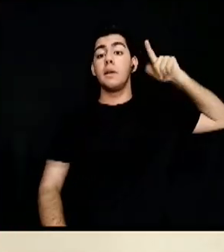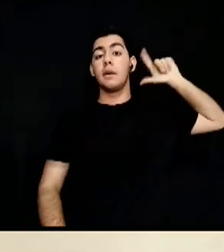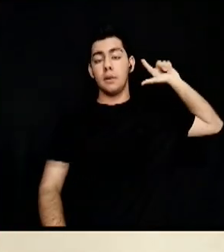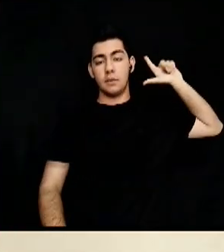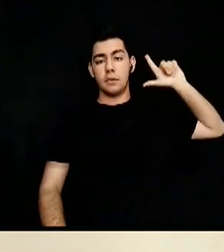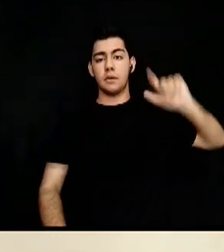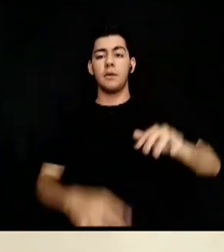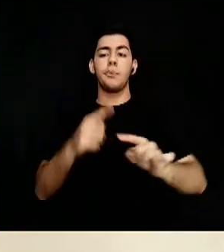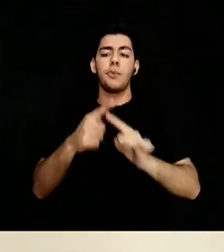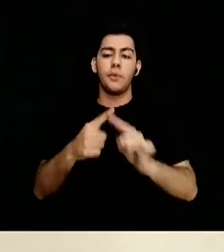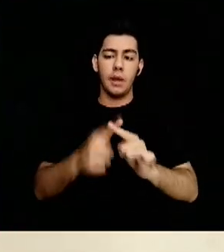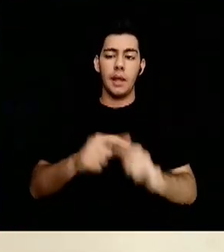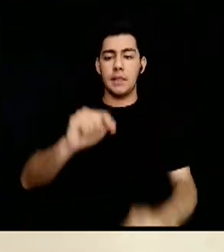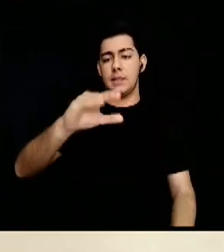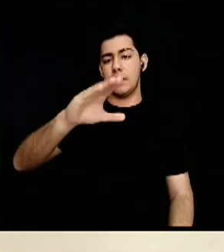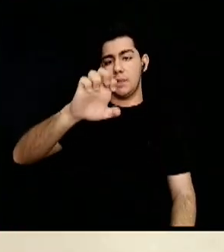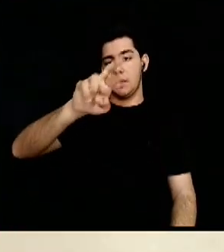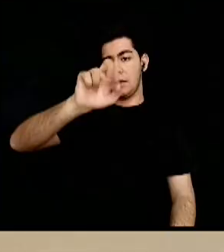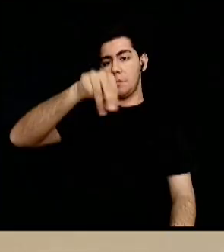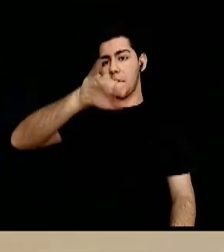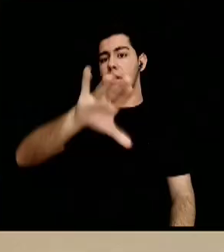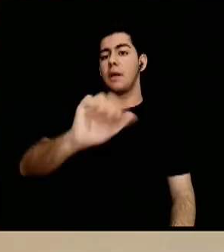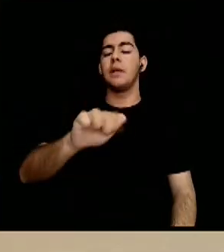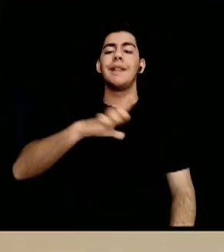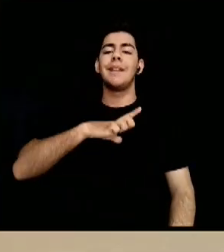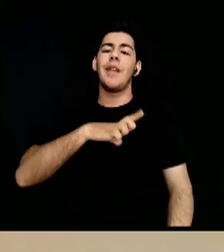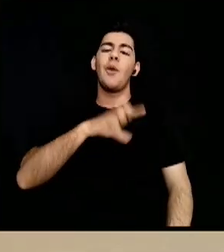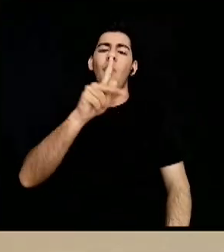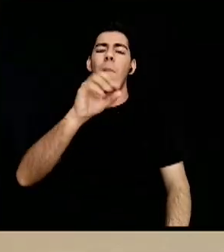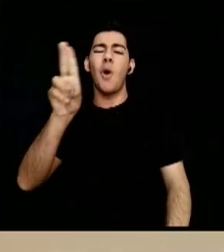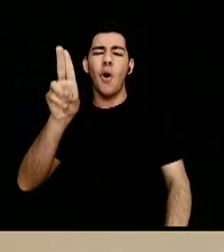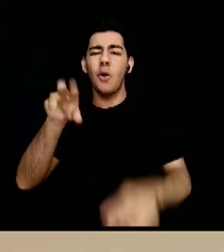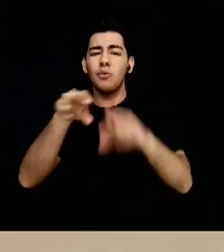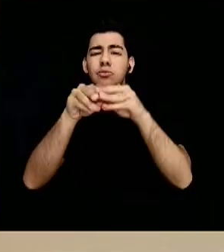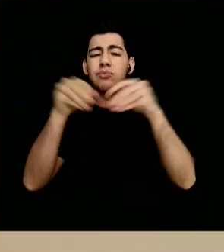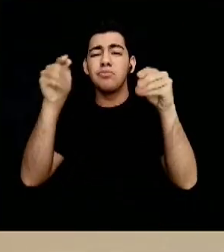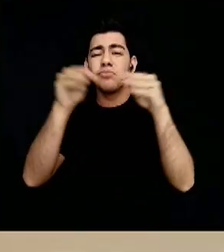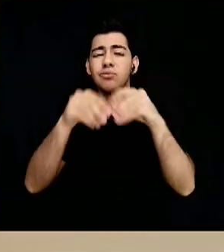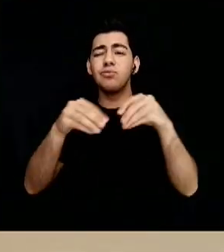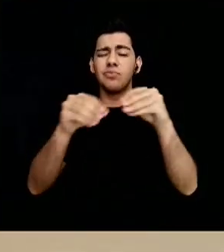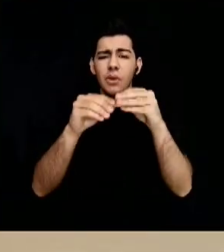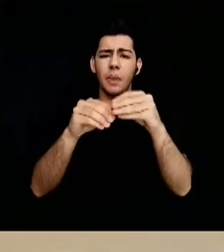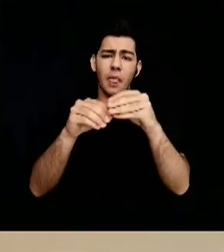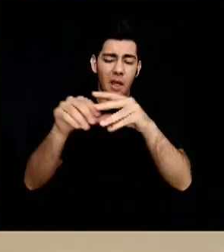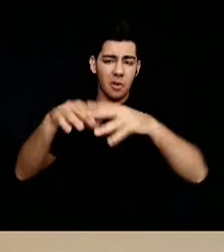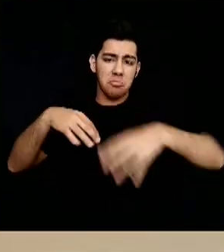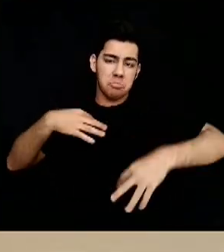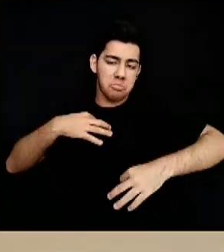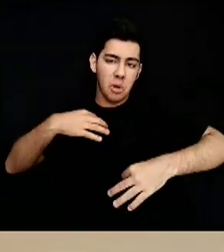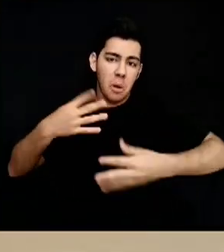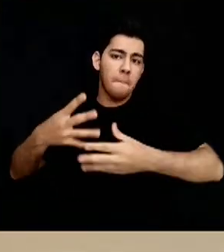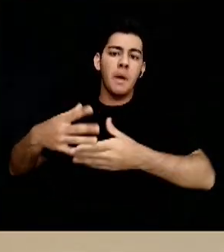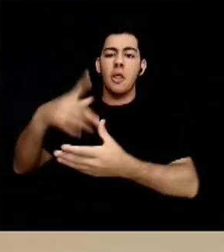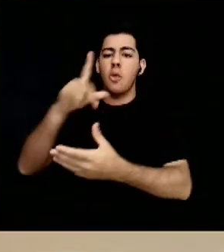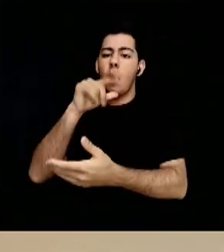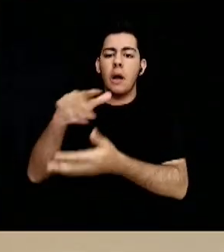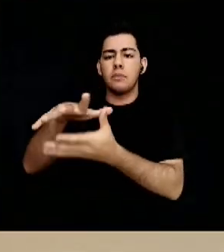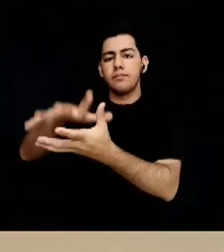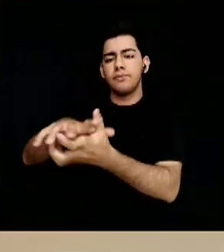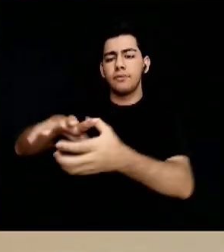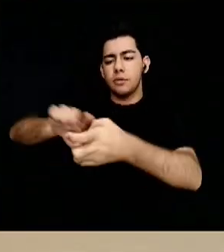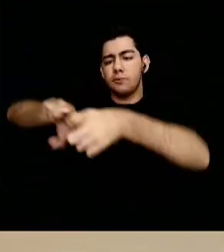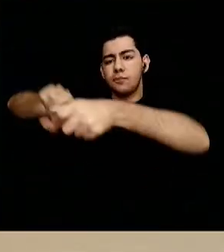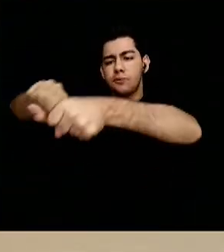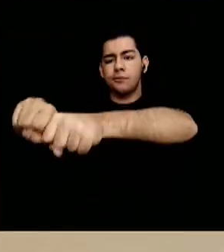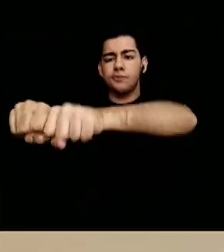ela sempre vem com aquele pozinho, né? Então pega um paninho, umedece e só